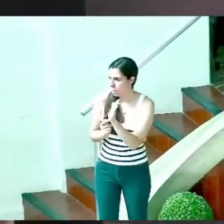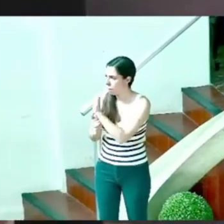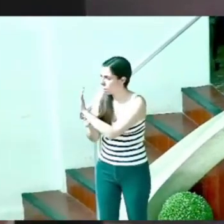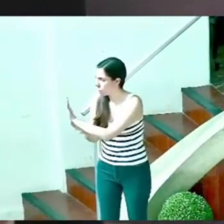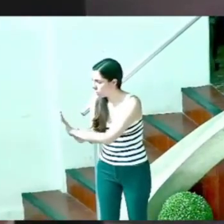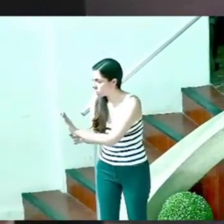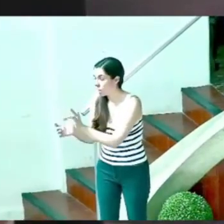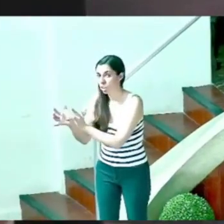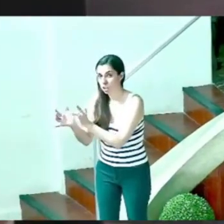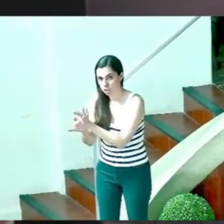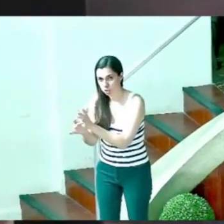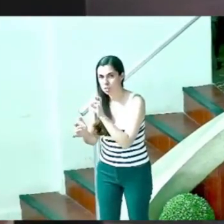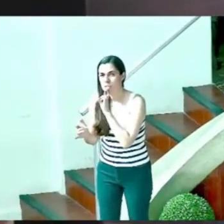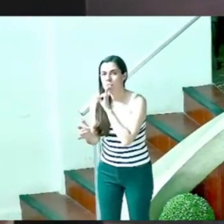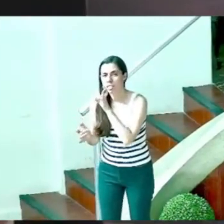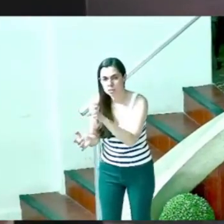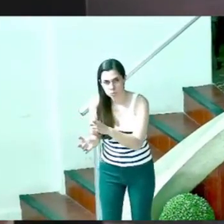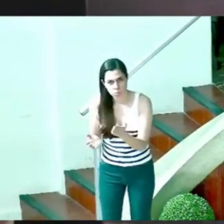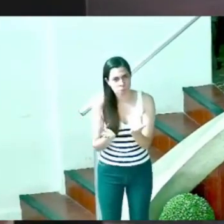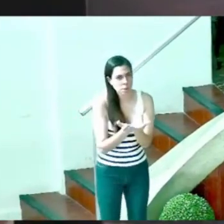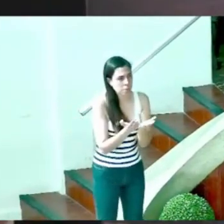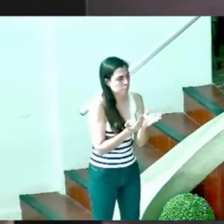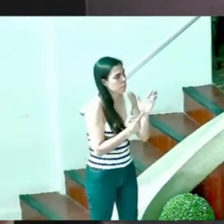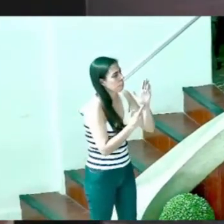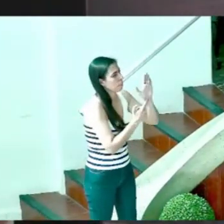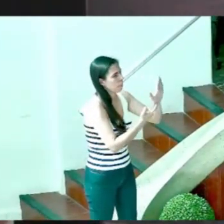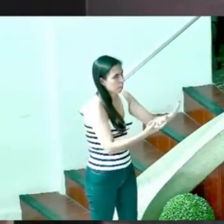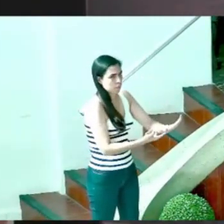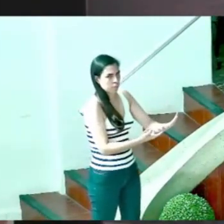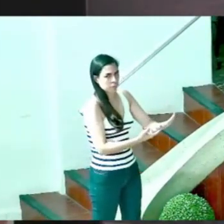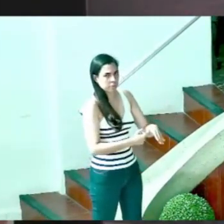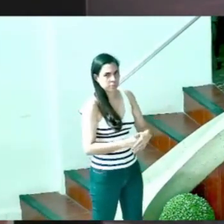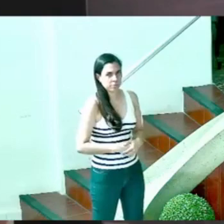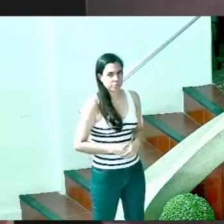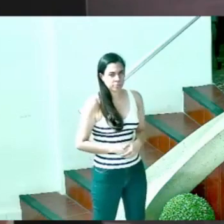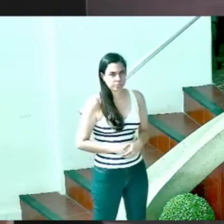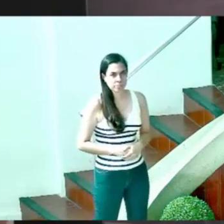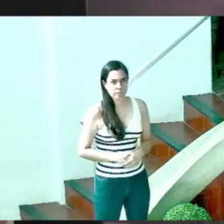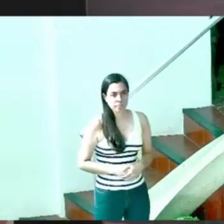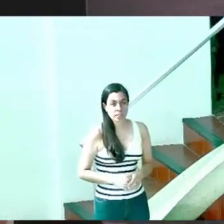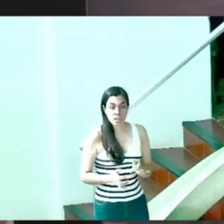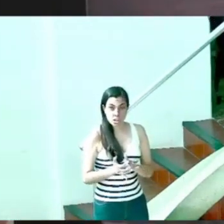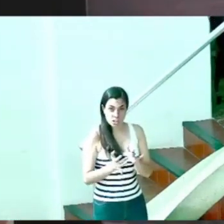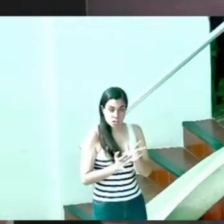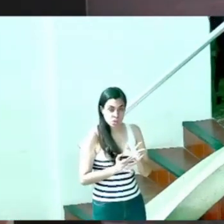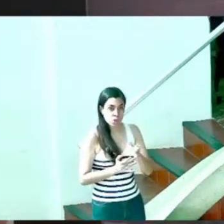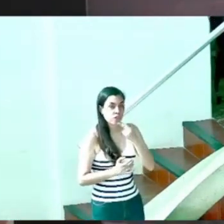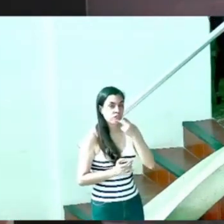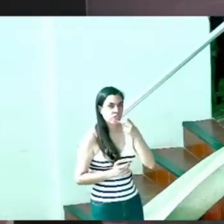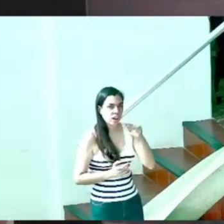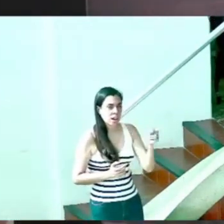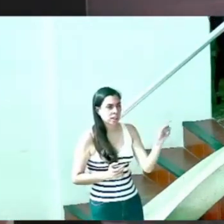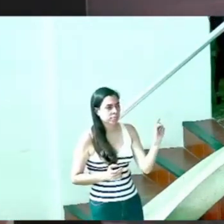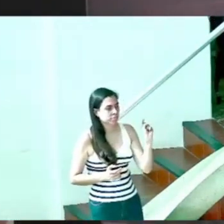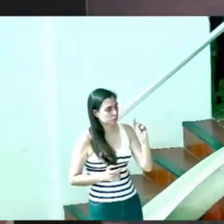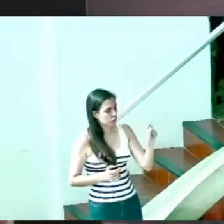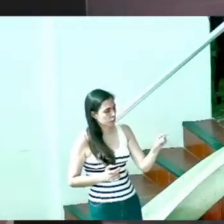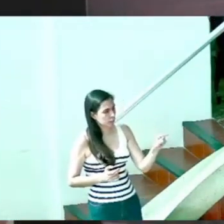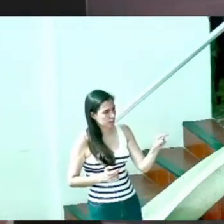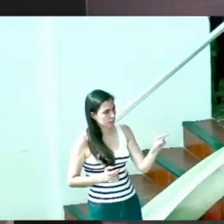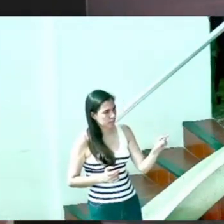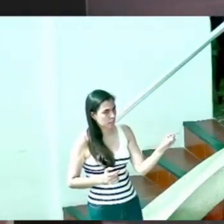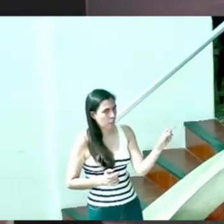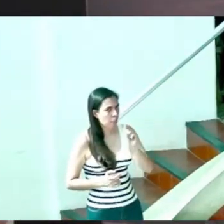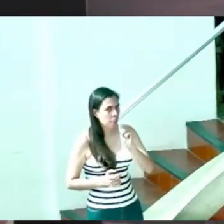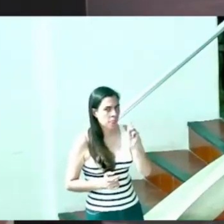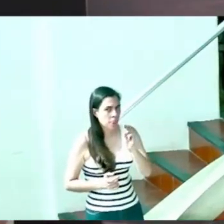ao Senhor teu Deus. Não tentarás ao Senhor teu Deus.